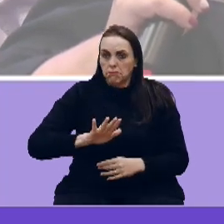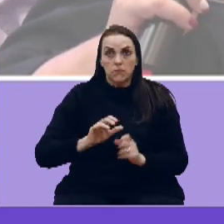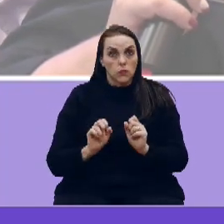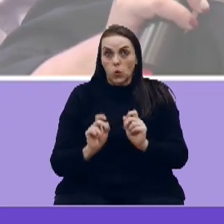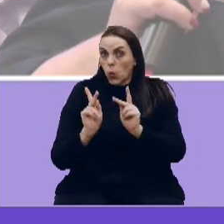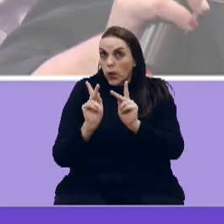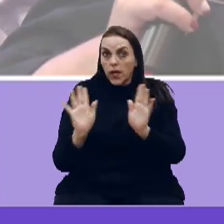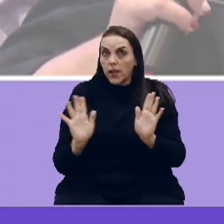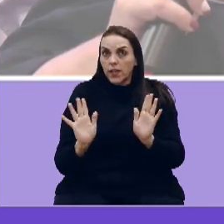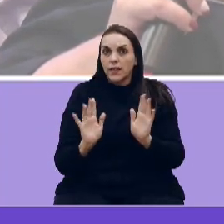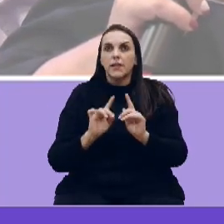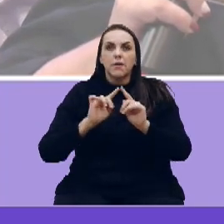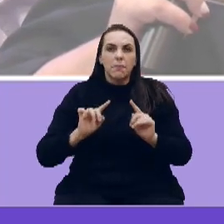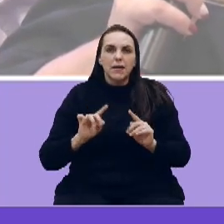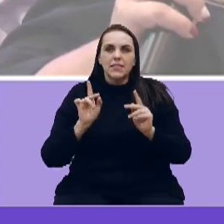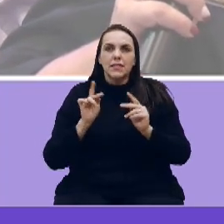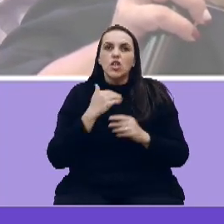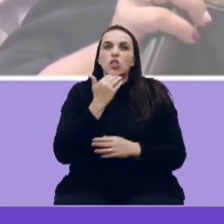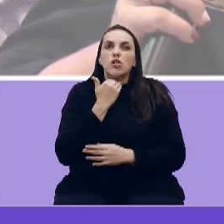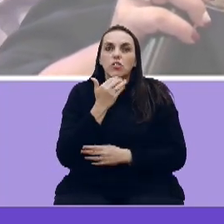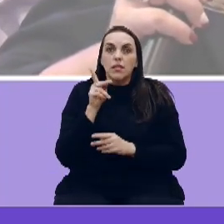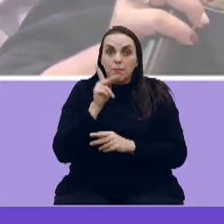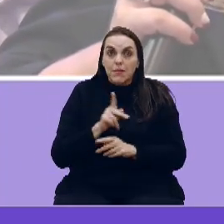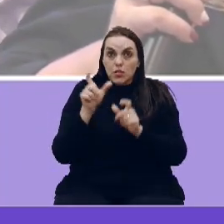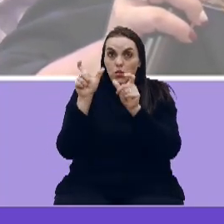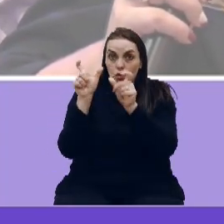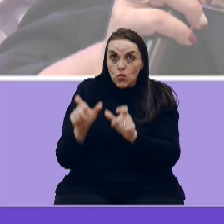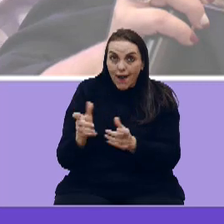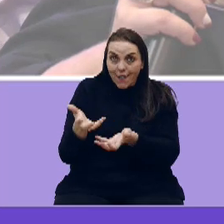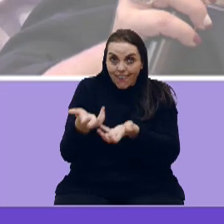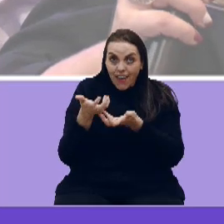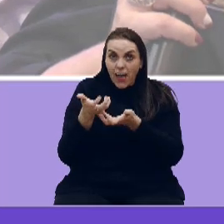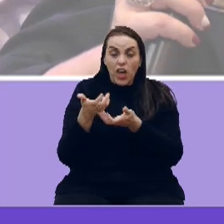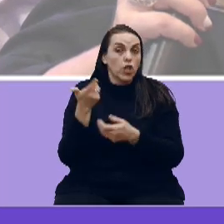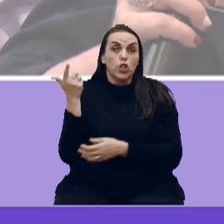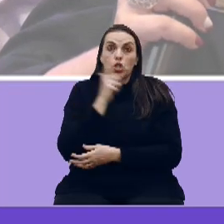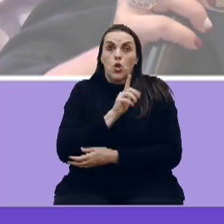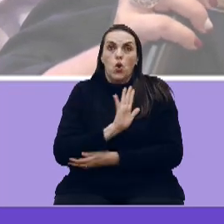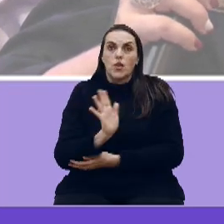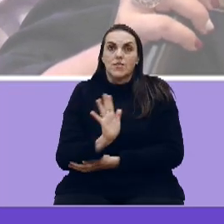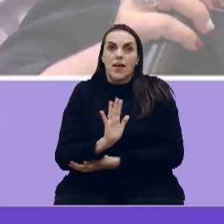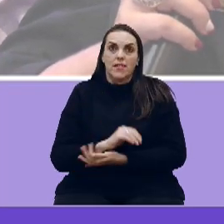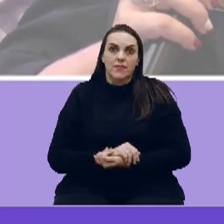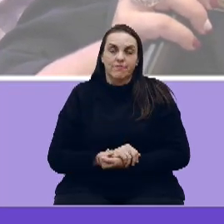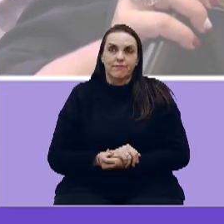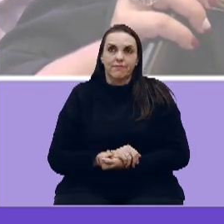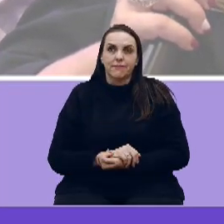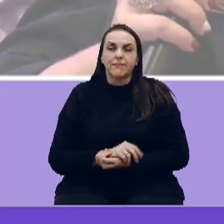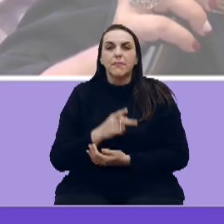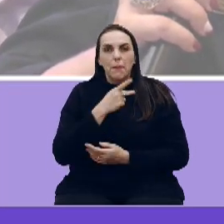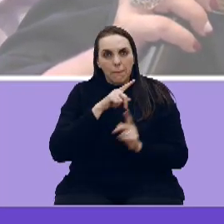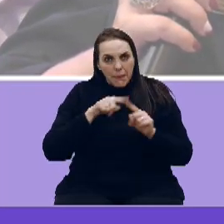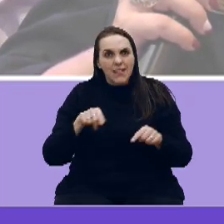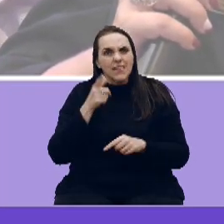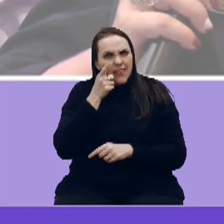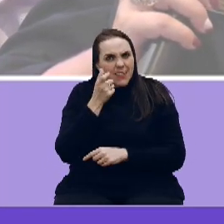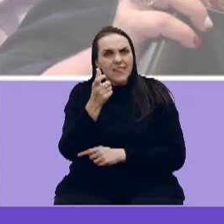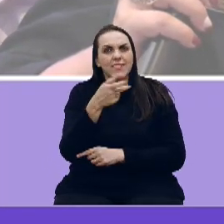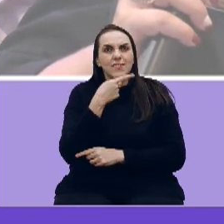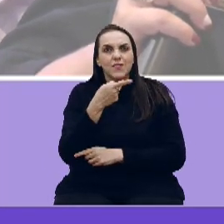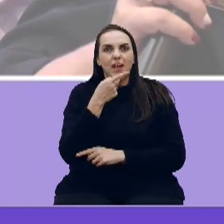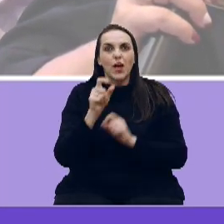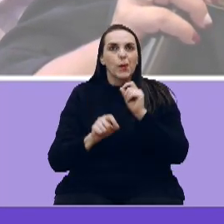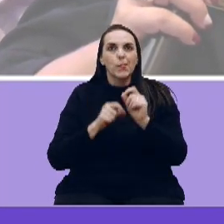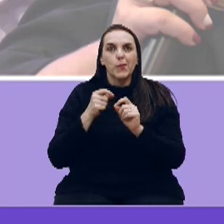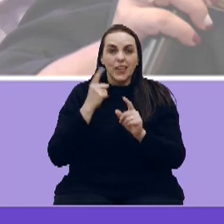ser, né? O que ela não consegue. Sim. Mas é interessante falar isso, porque às vezes falta aquela questão de a